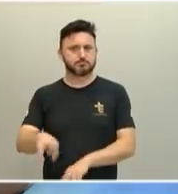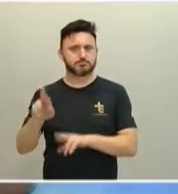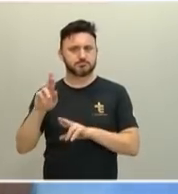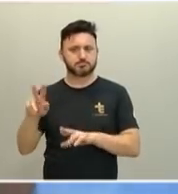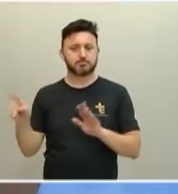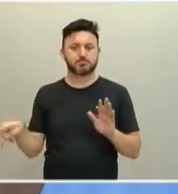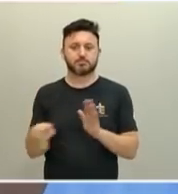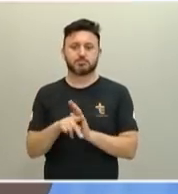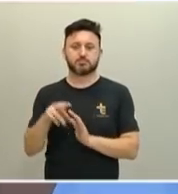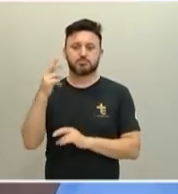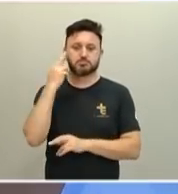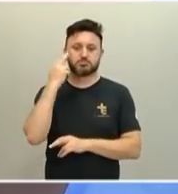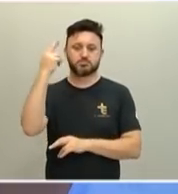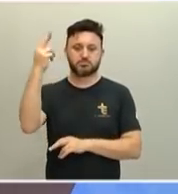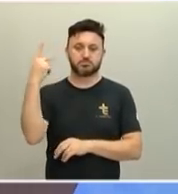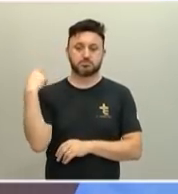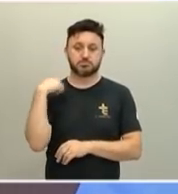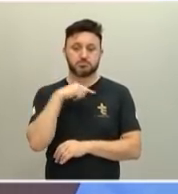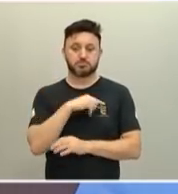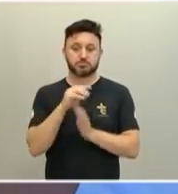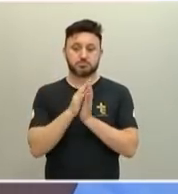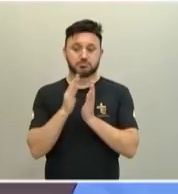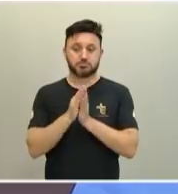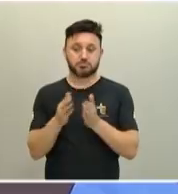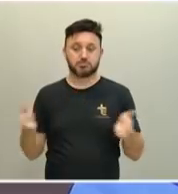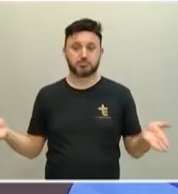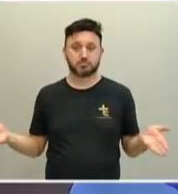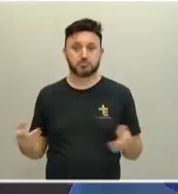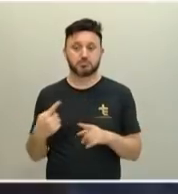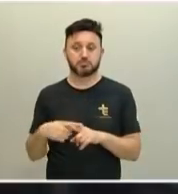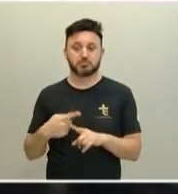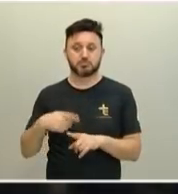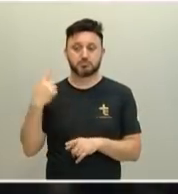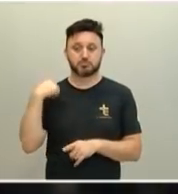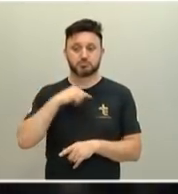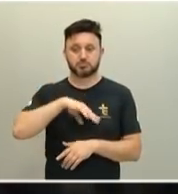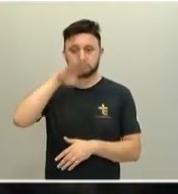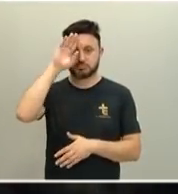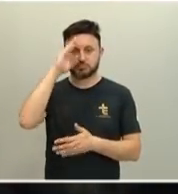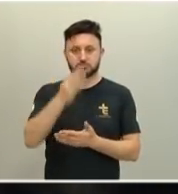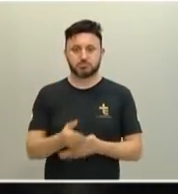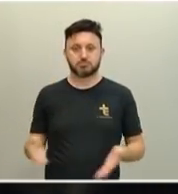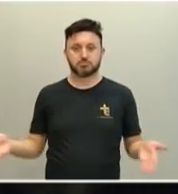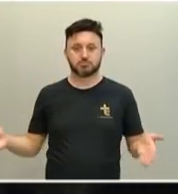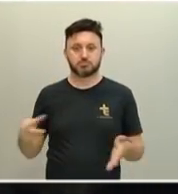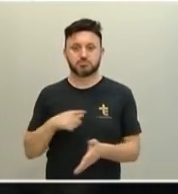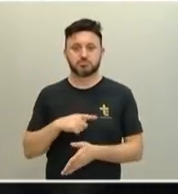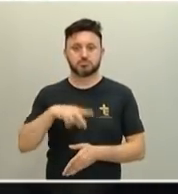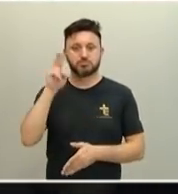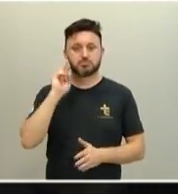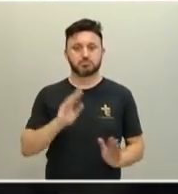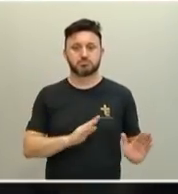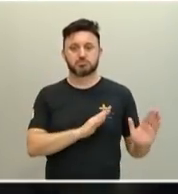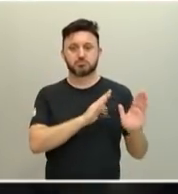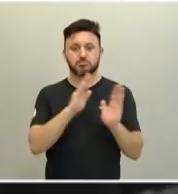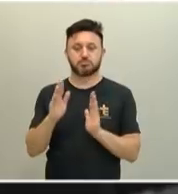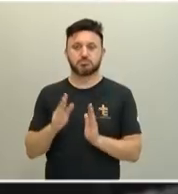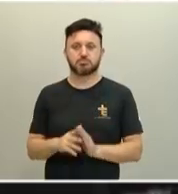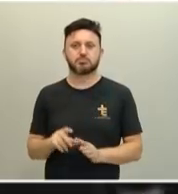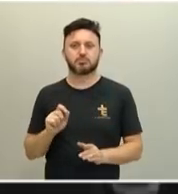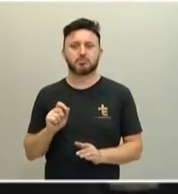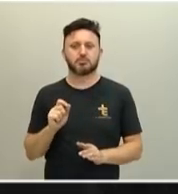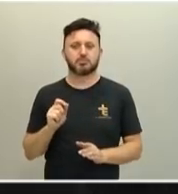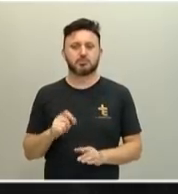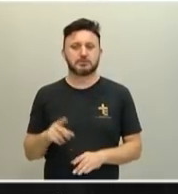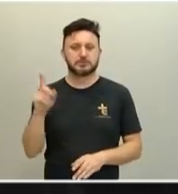Senhor. E nós oramos agora, porque acredito que aqui há muita história de deserto, há muita história de vale de